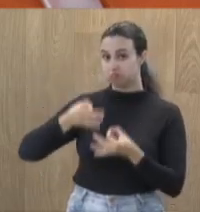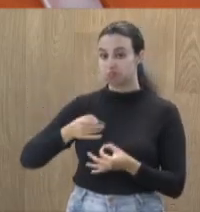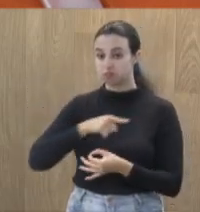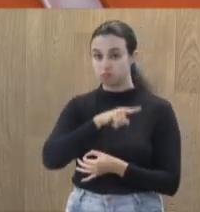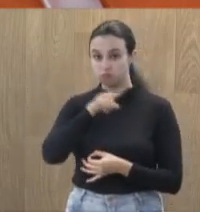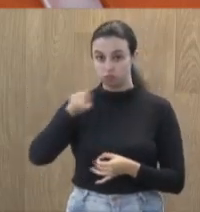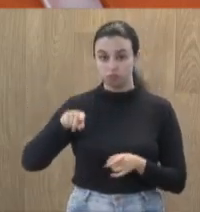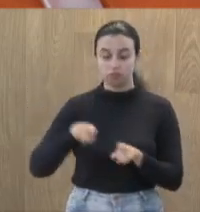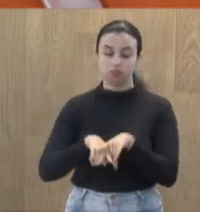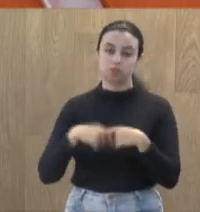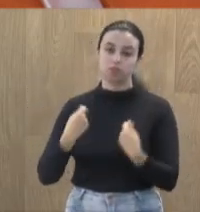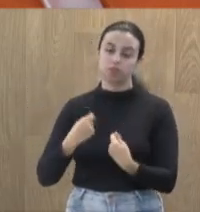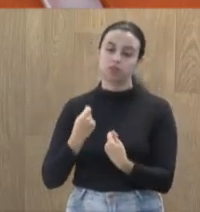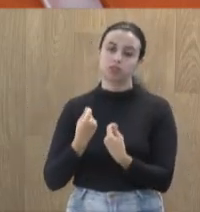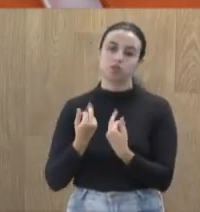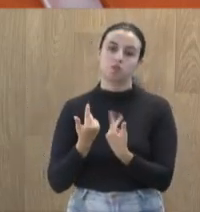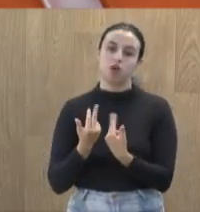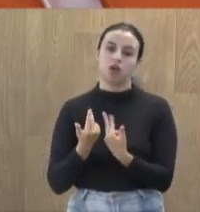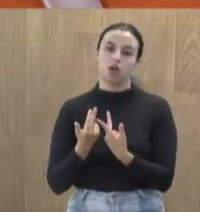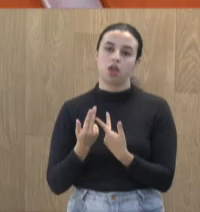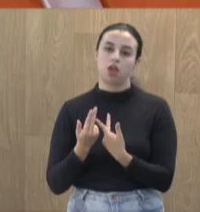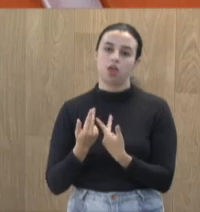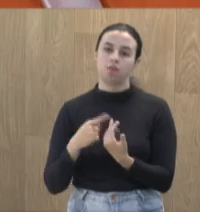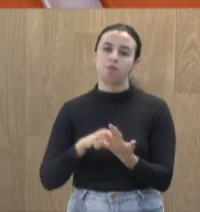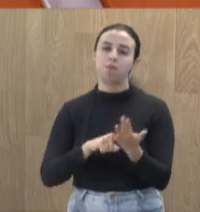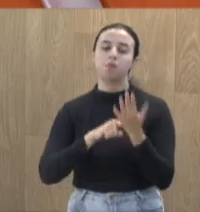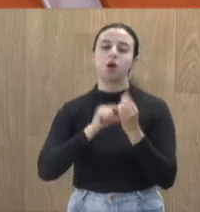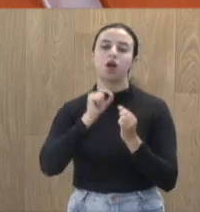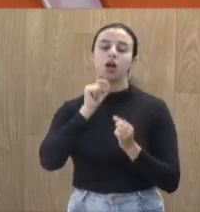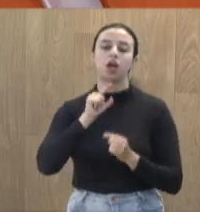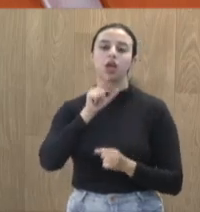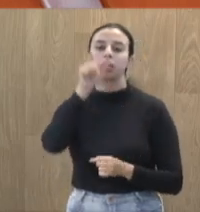mesmo. Provem quem vocês são.